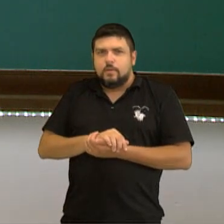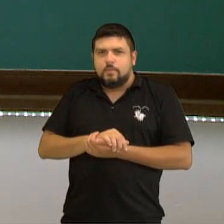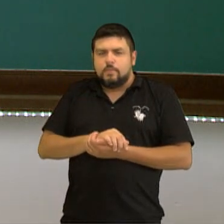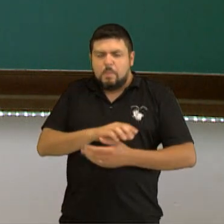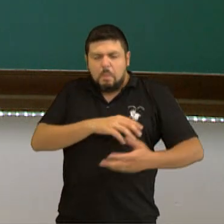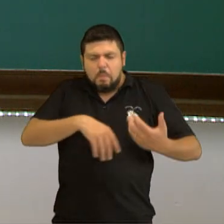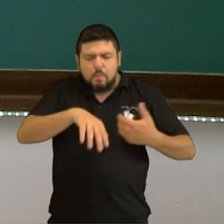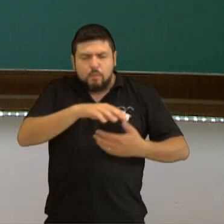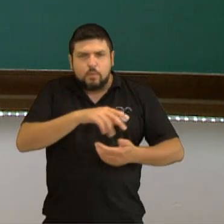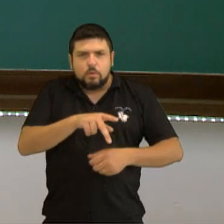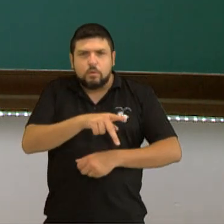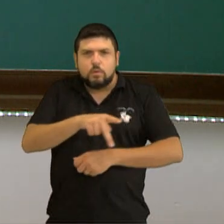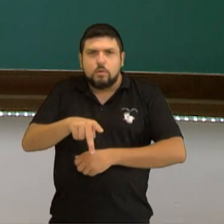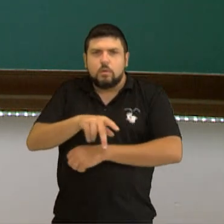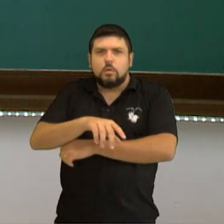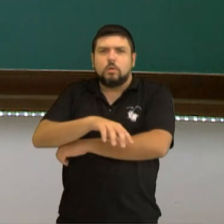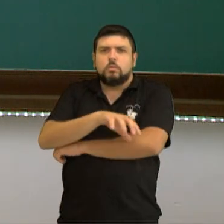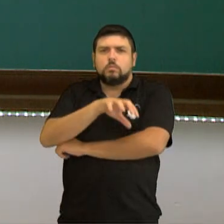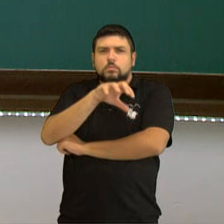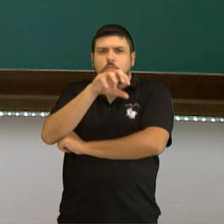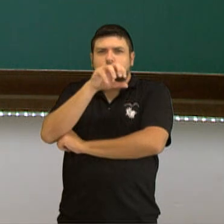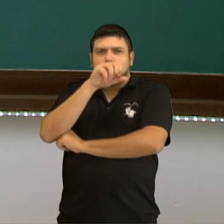carteira,